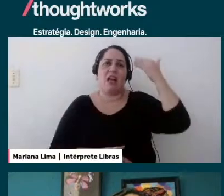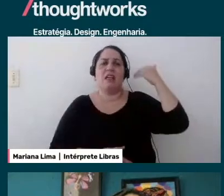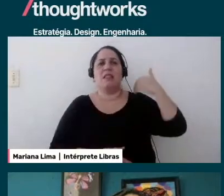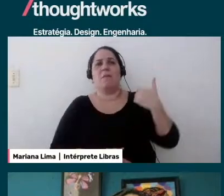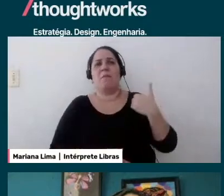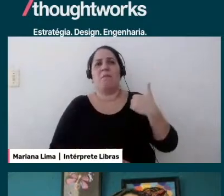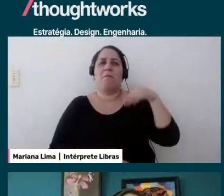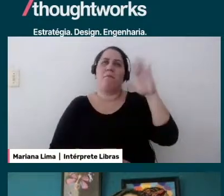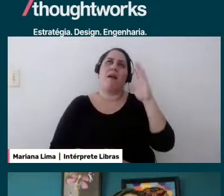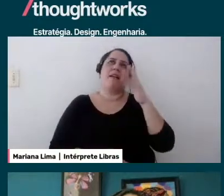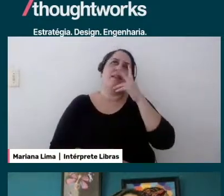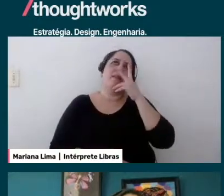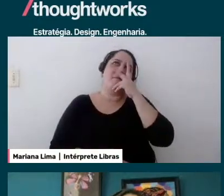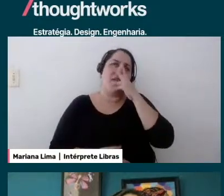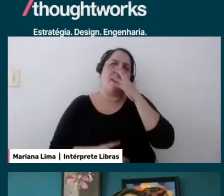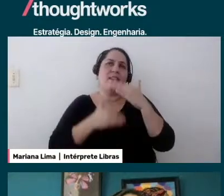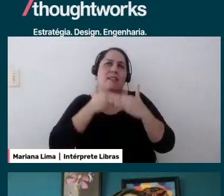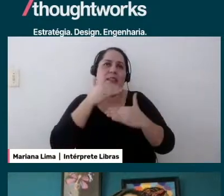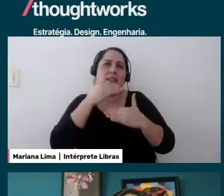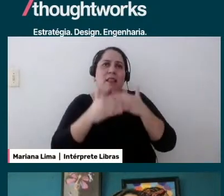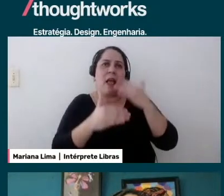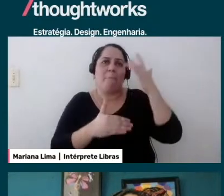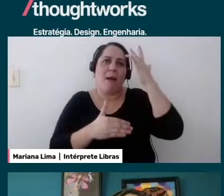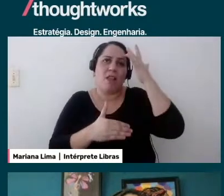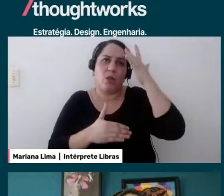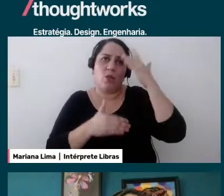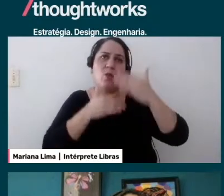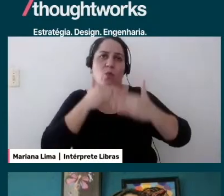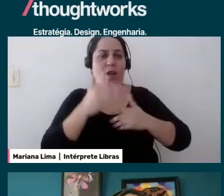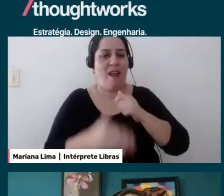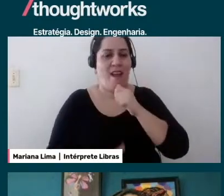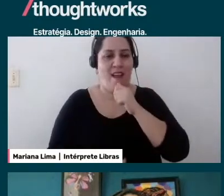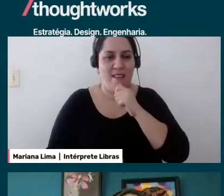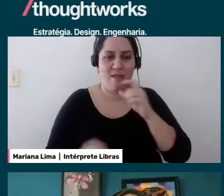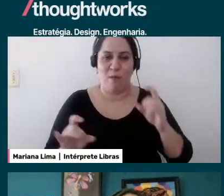acho que a gente estava amadurecendo, né, esse debate, entendendo ainda muito o